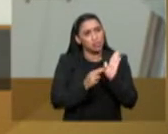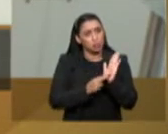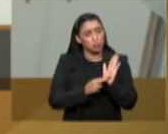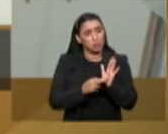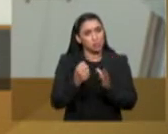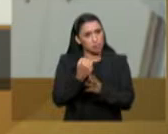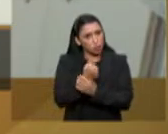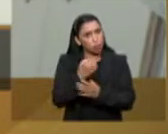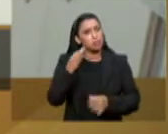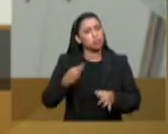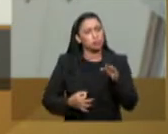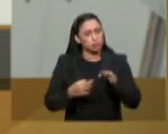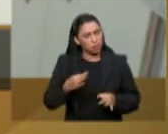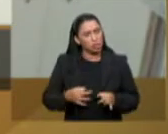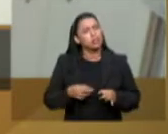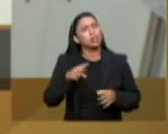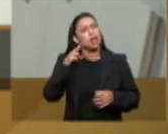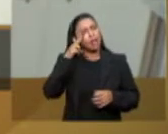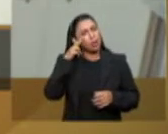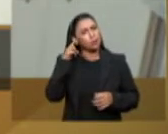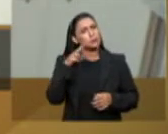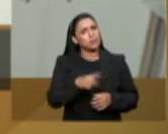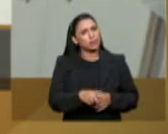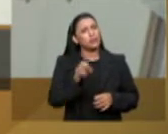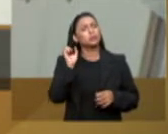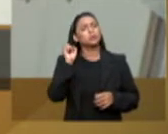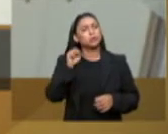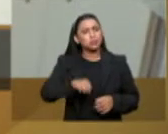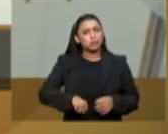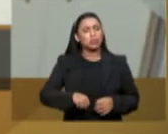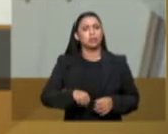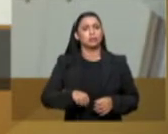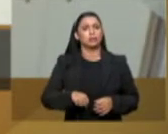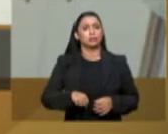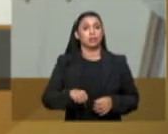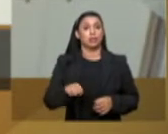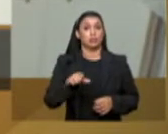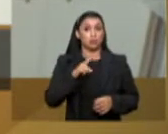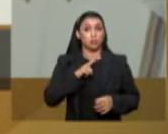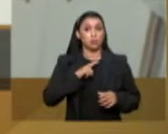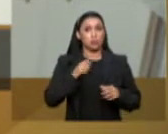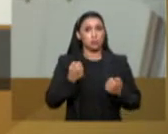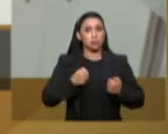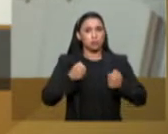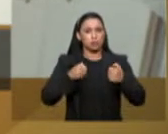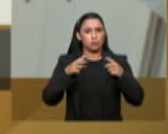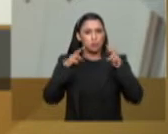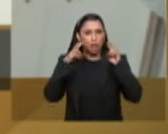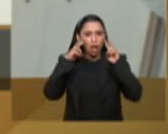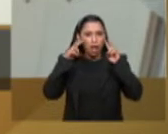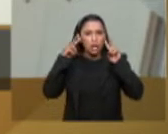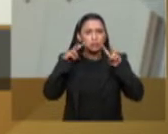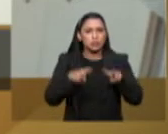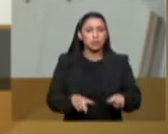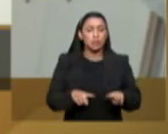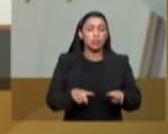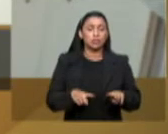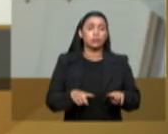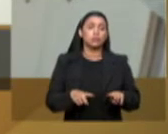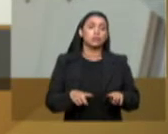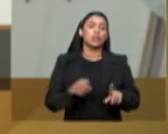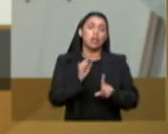segurança jurídica é, sim, observada se nós estamos atentos à complexidade das relações